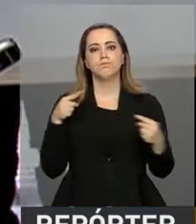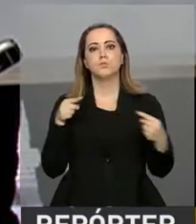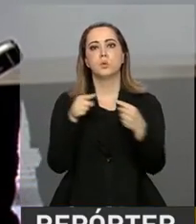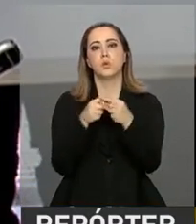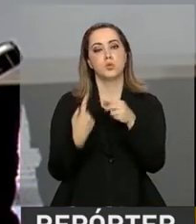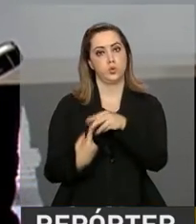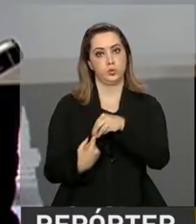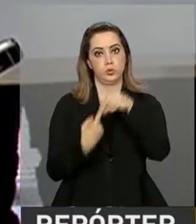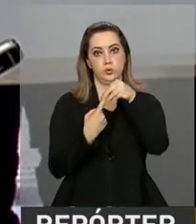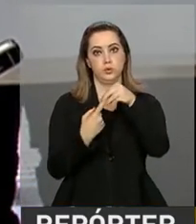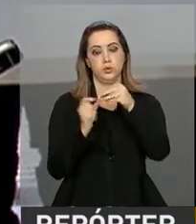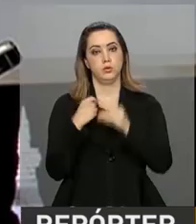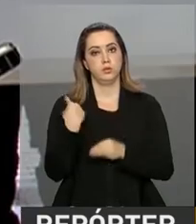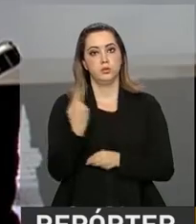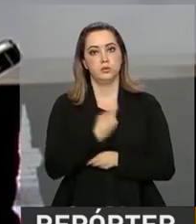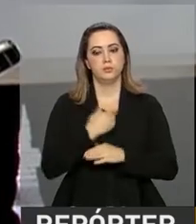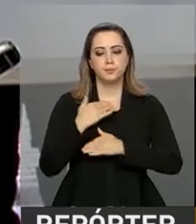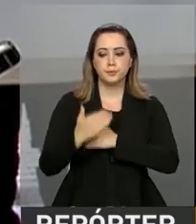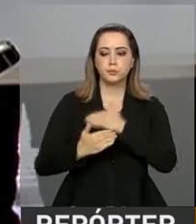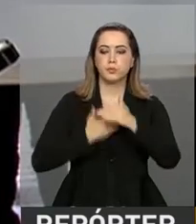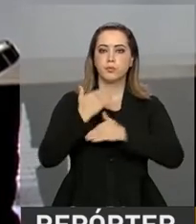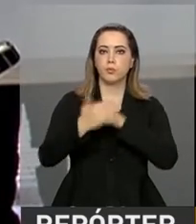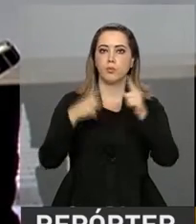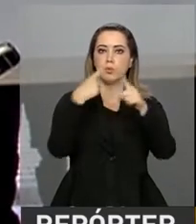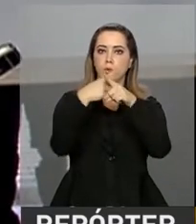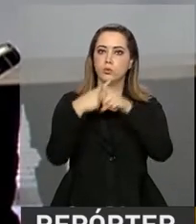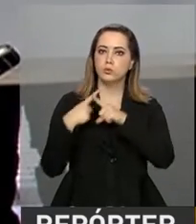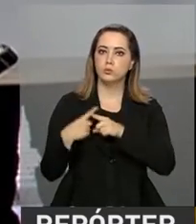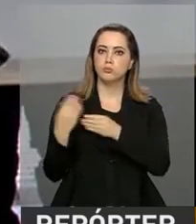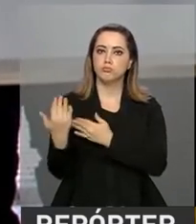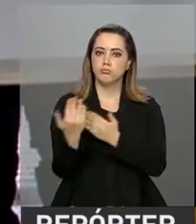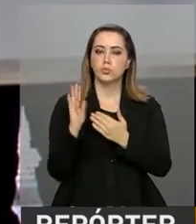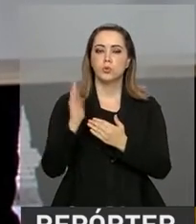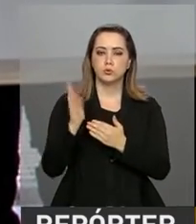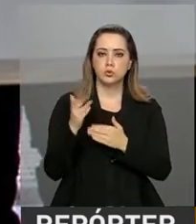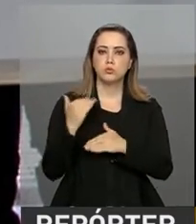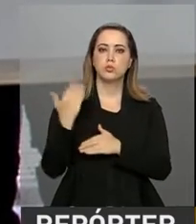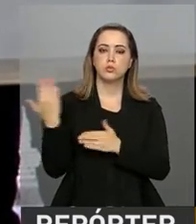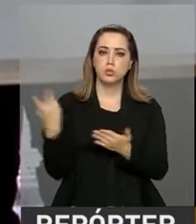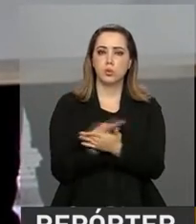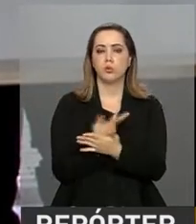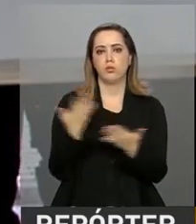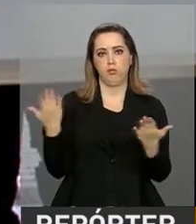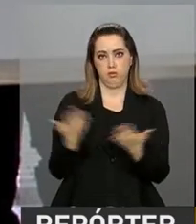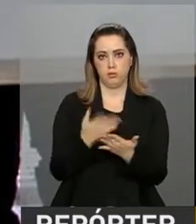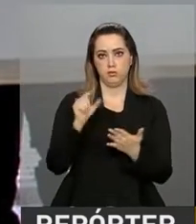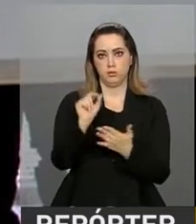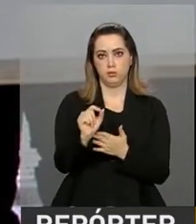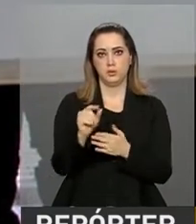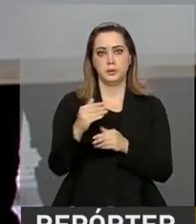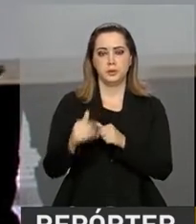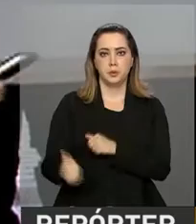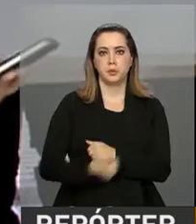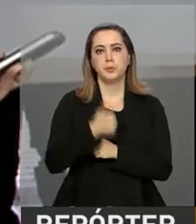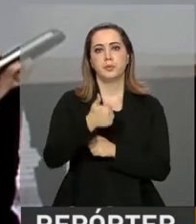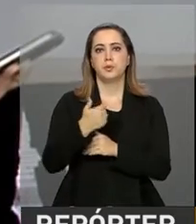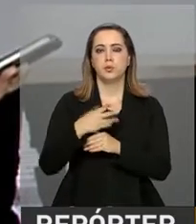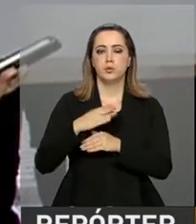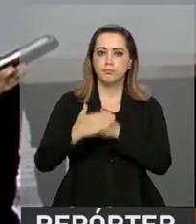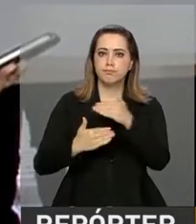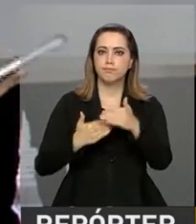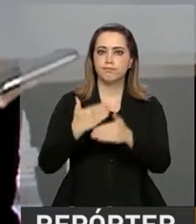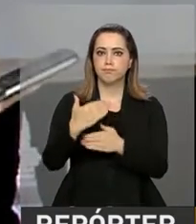possamos prosseguir com os jogos como tem vindo até aqui, melhorando a cada dia